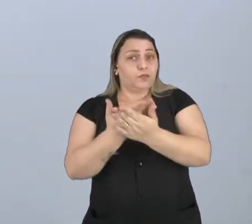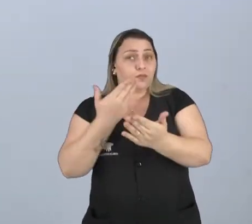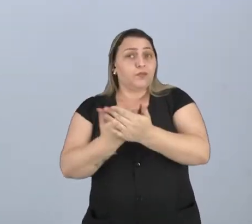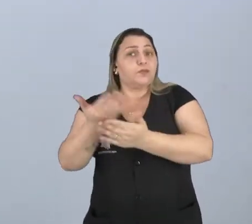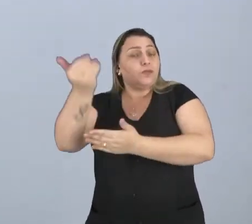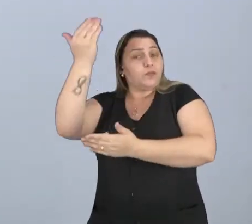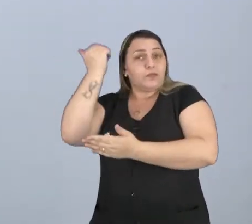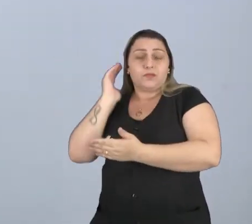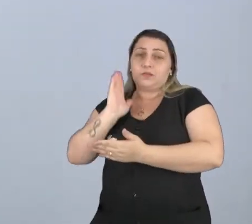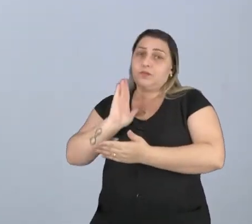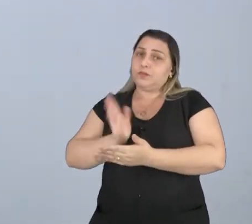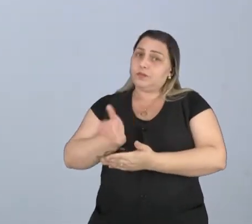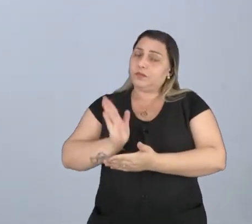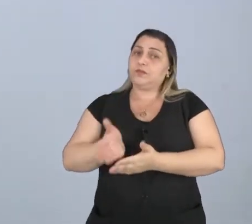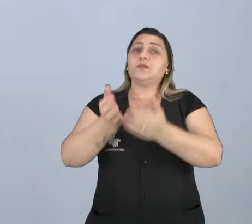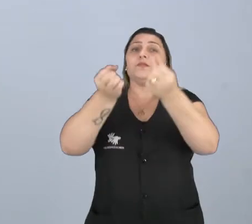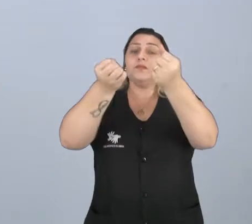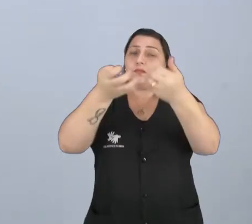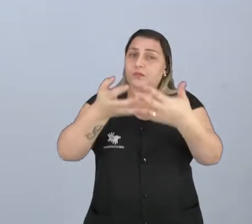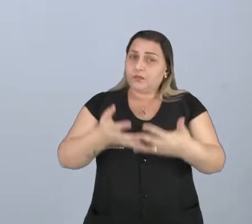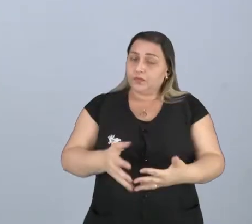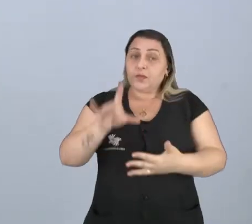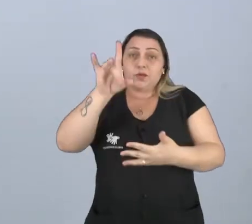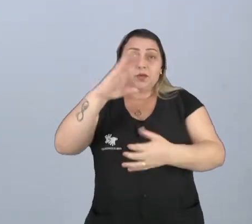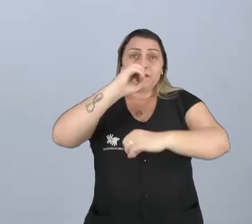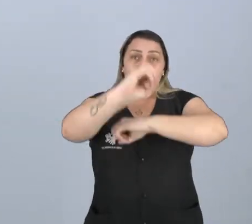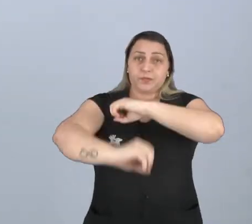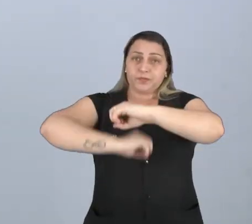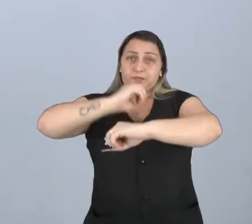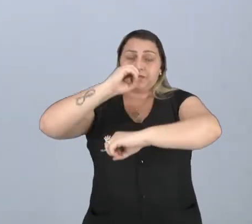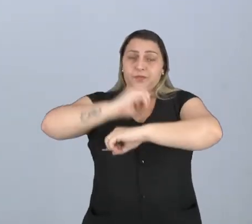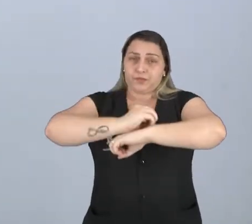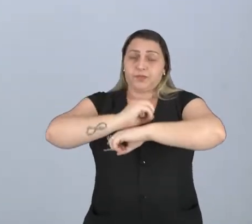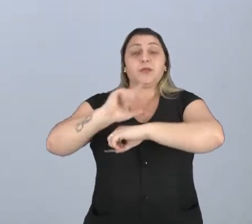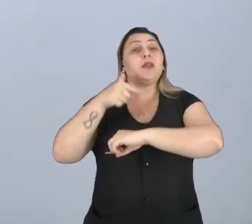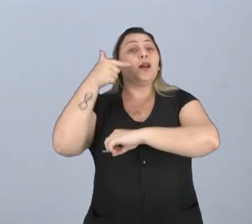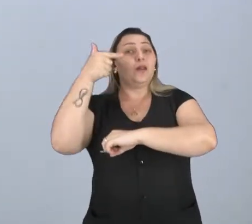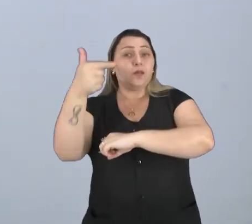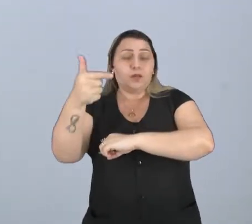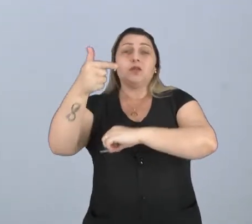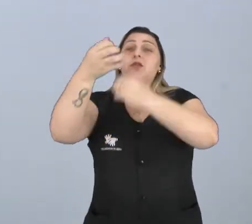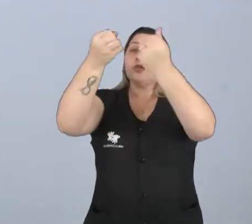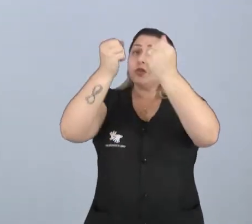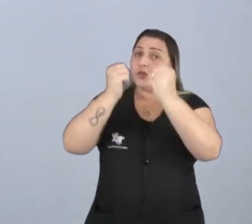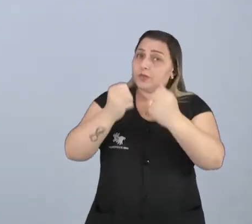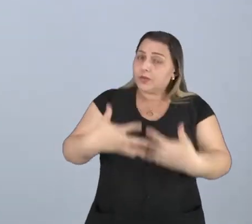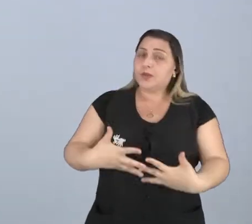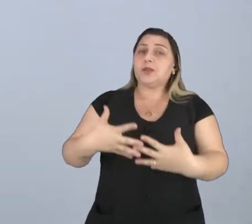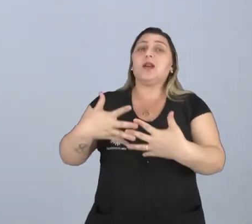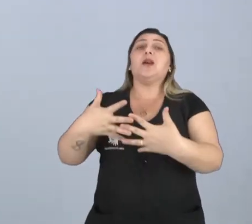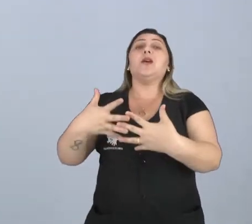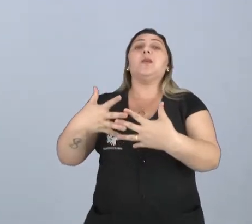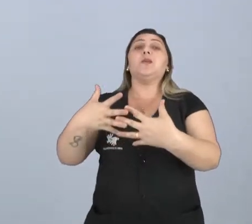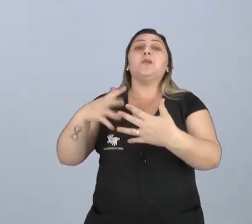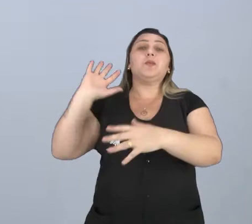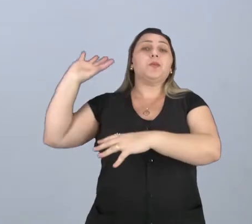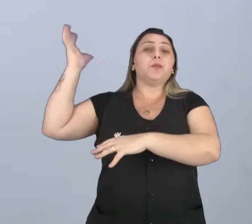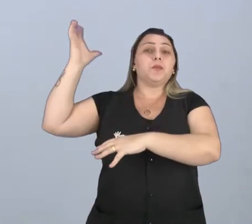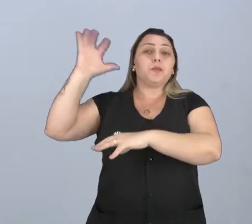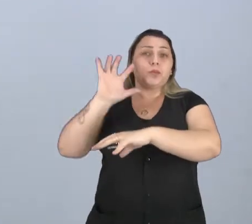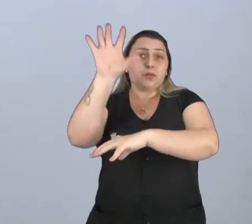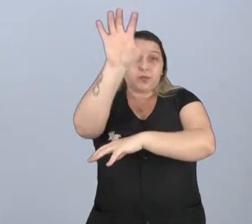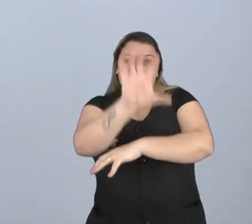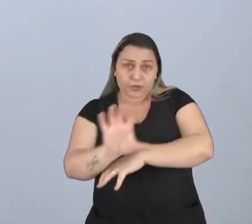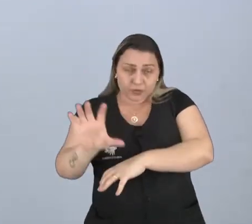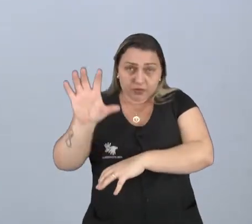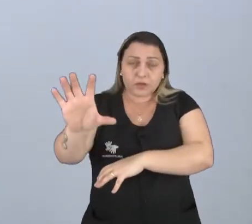anteriores eu tratei, né? Em uma aula eu tratei só sobre as estações do ano e em outra eu tratei só sobre os climas regionais, tá?